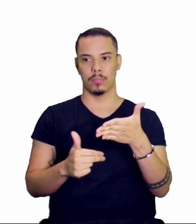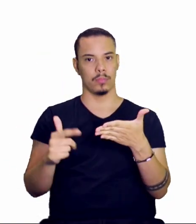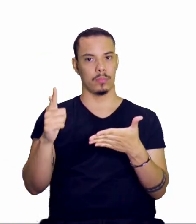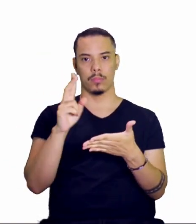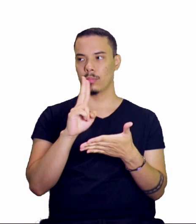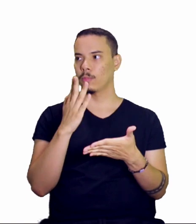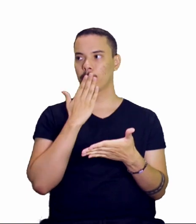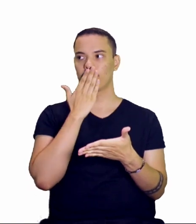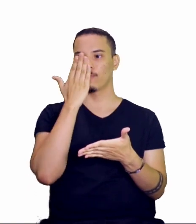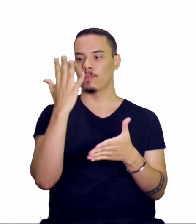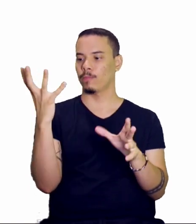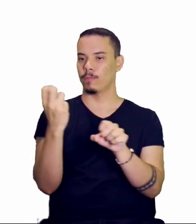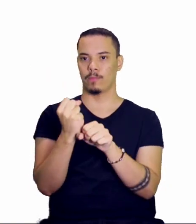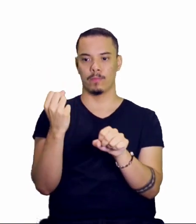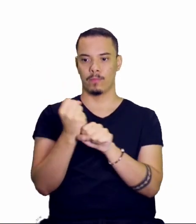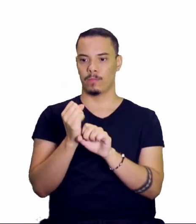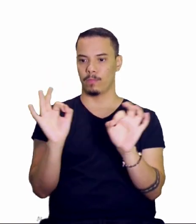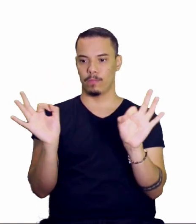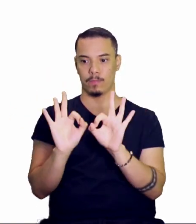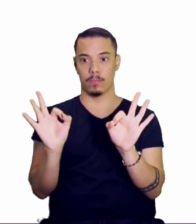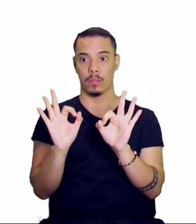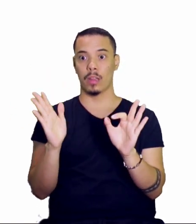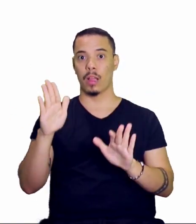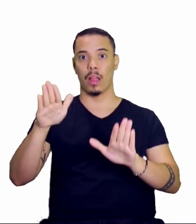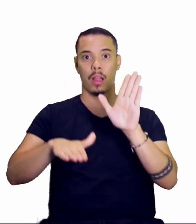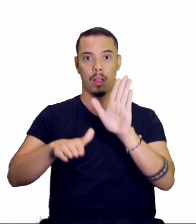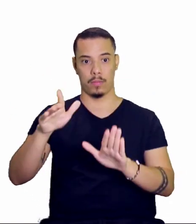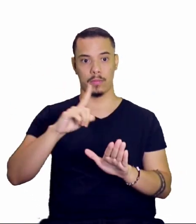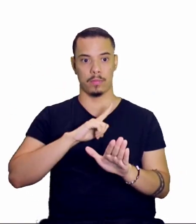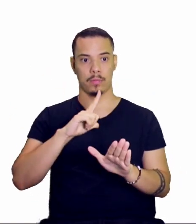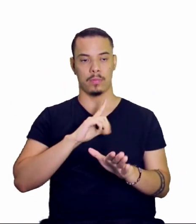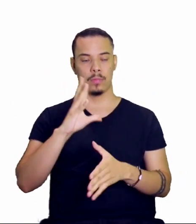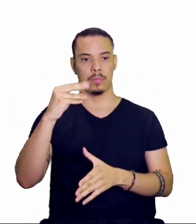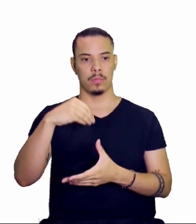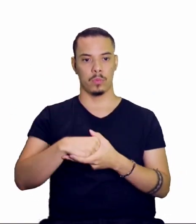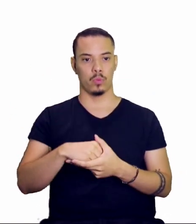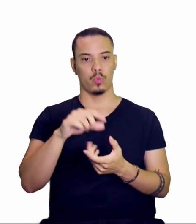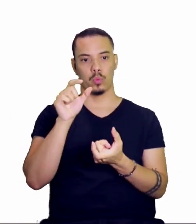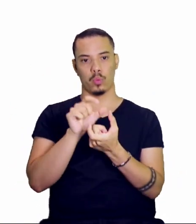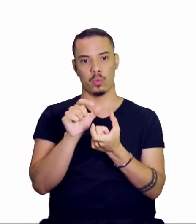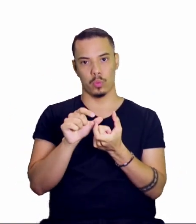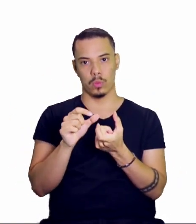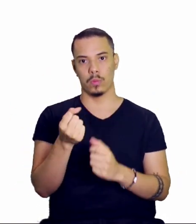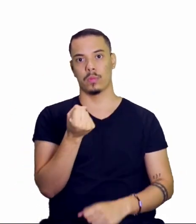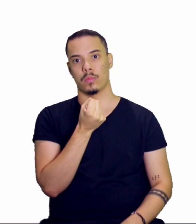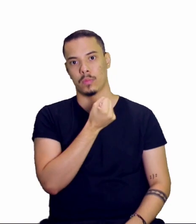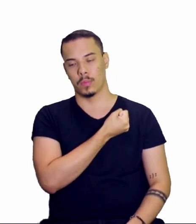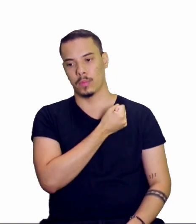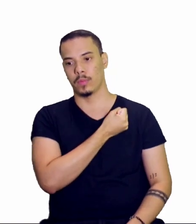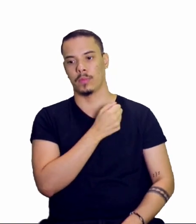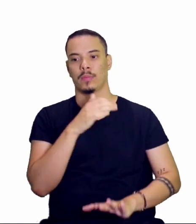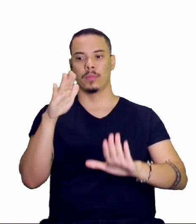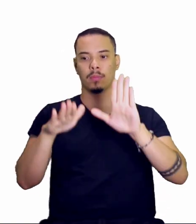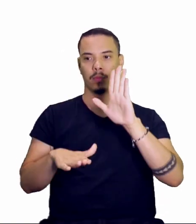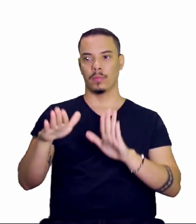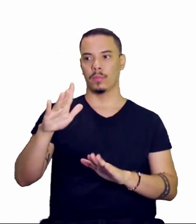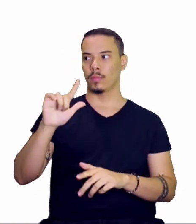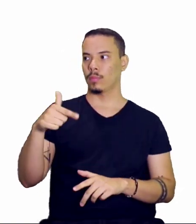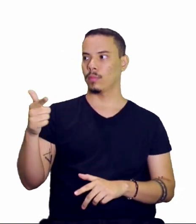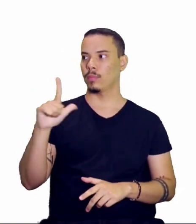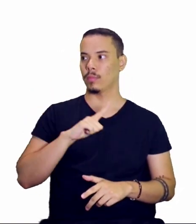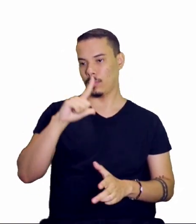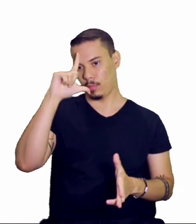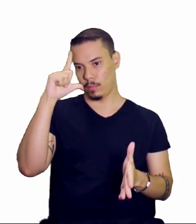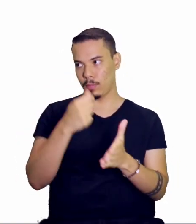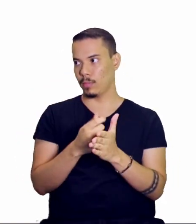e pede para você somar e também é colocado. Às vezes a questão vem com a unidade e o número, e às vezes a unidade que se quer obter